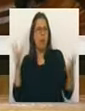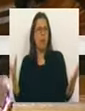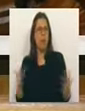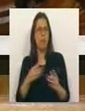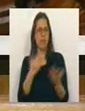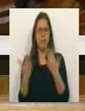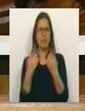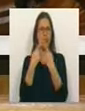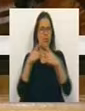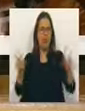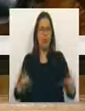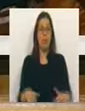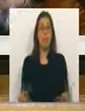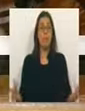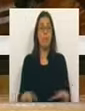e contraditórias.